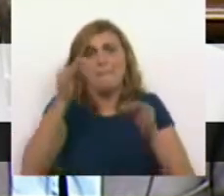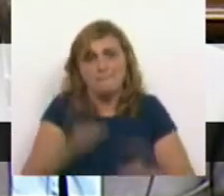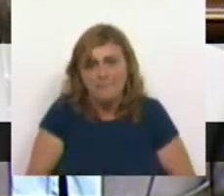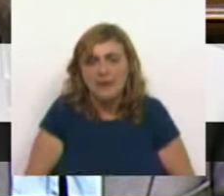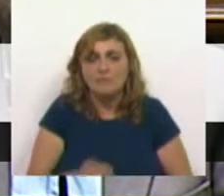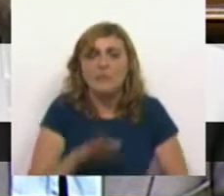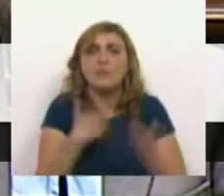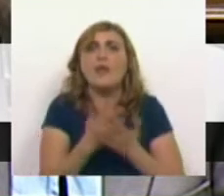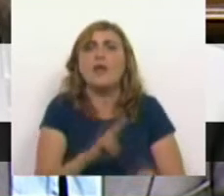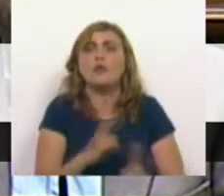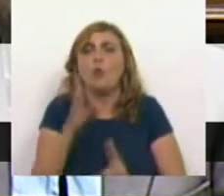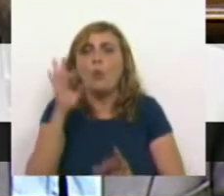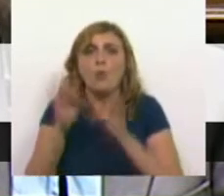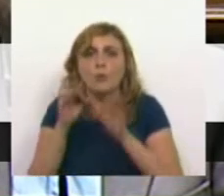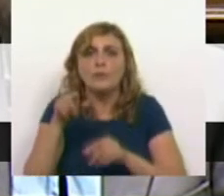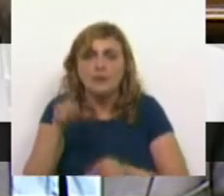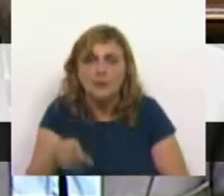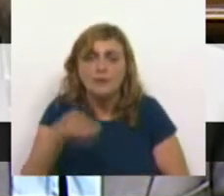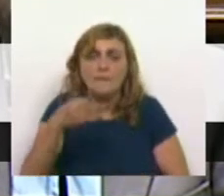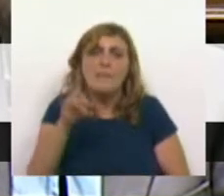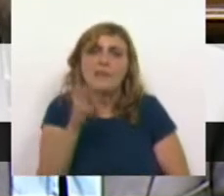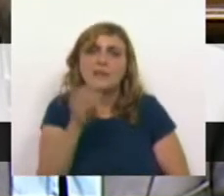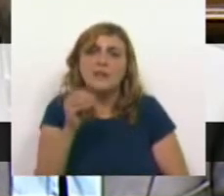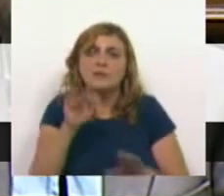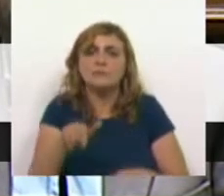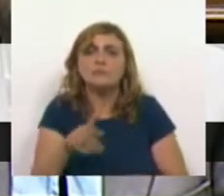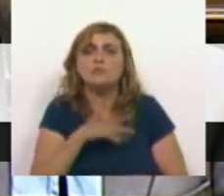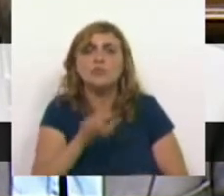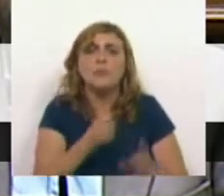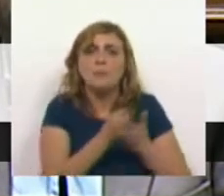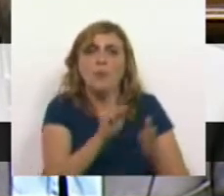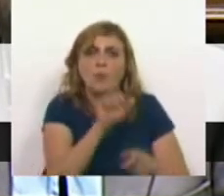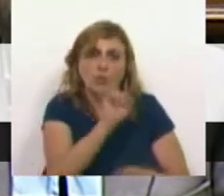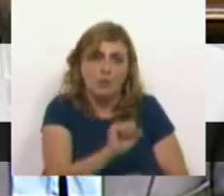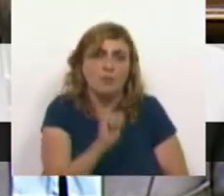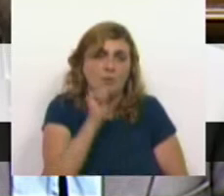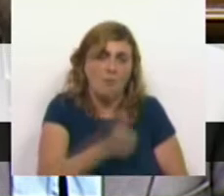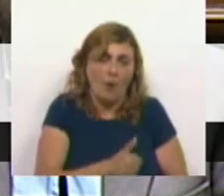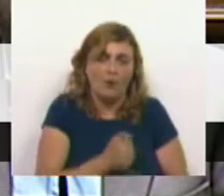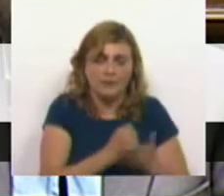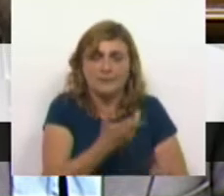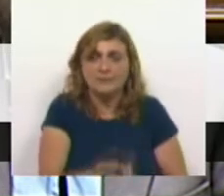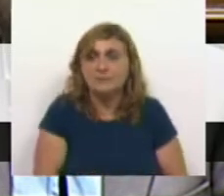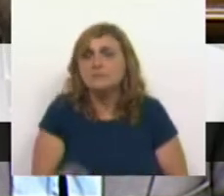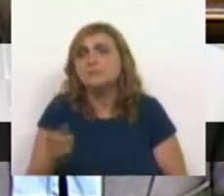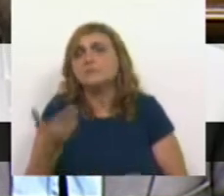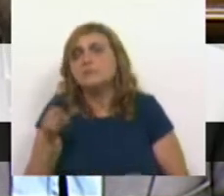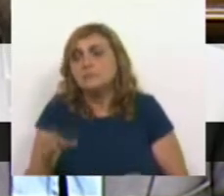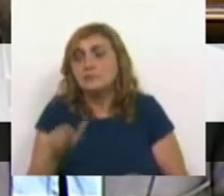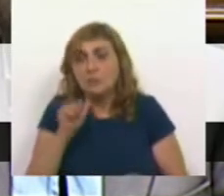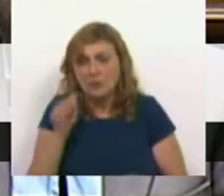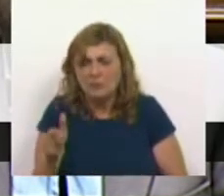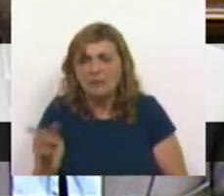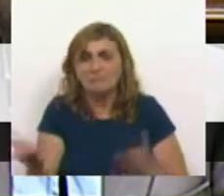em alternativa cuidados paliativos e despenalização da morte assistida. Contrapõe a sedação paliativa à